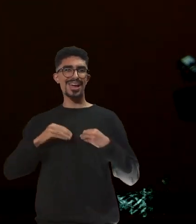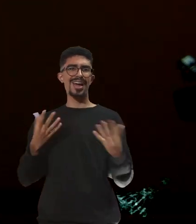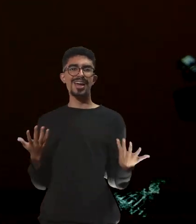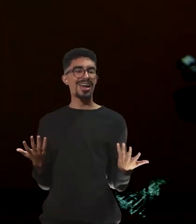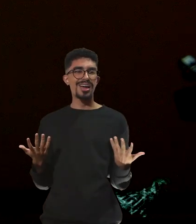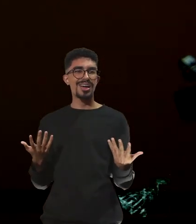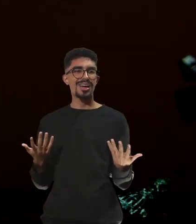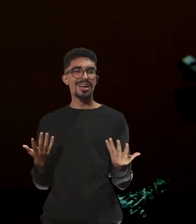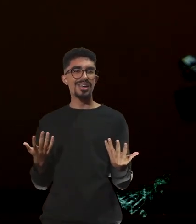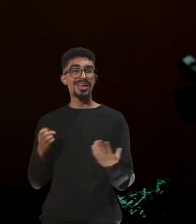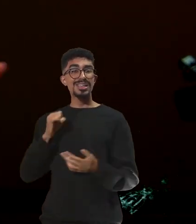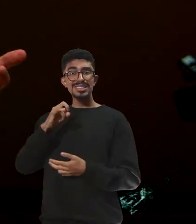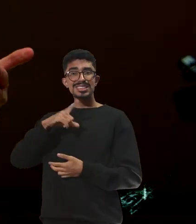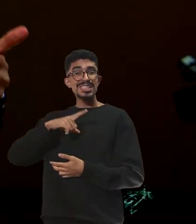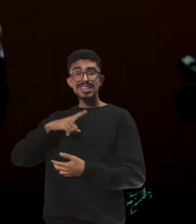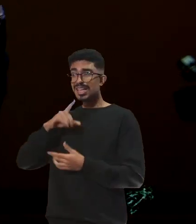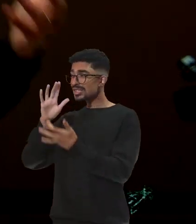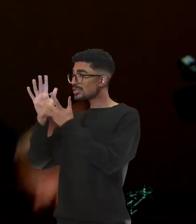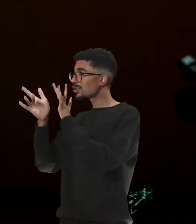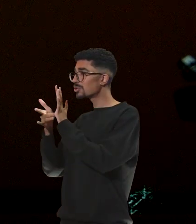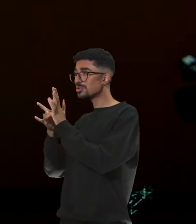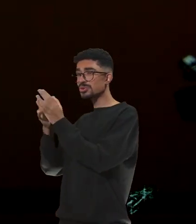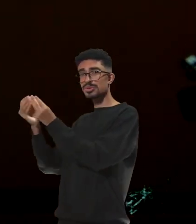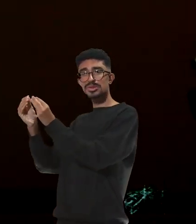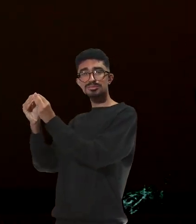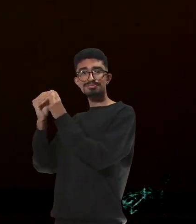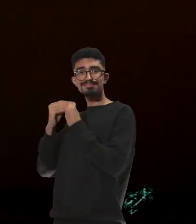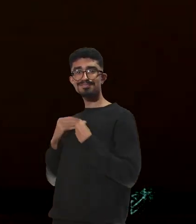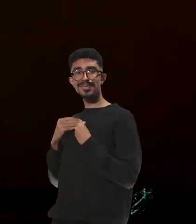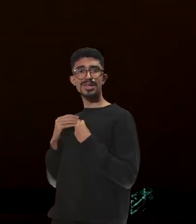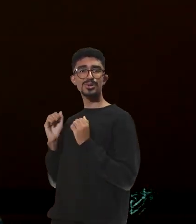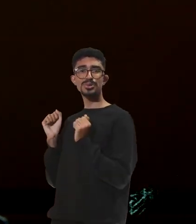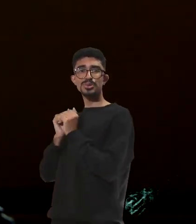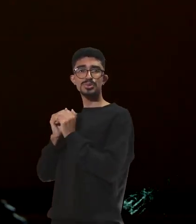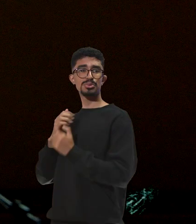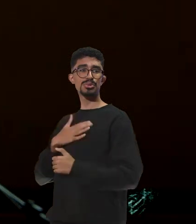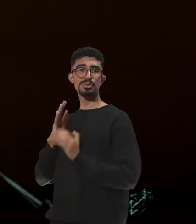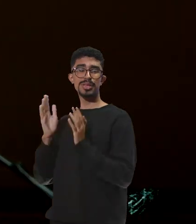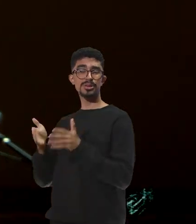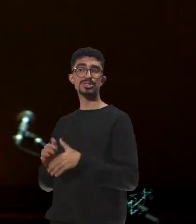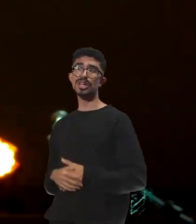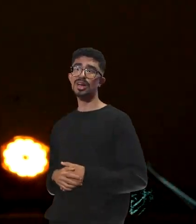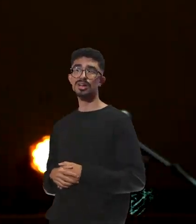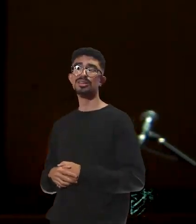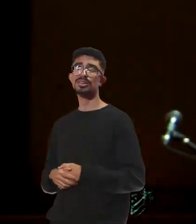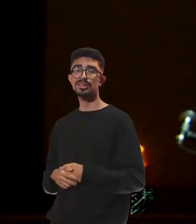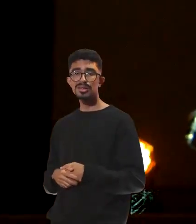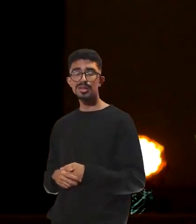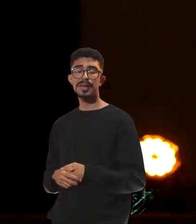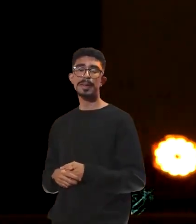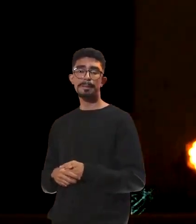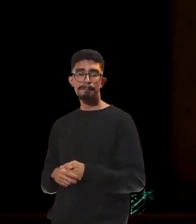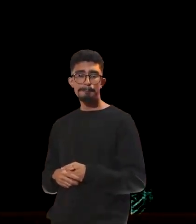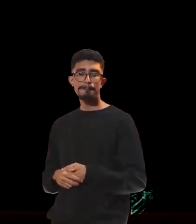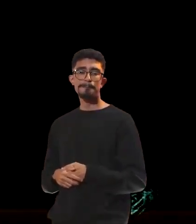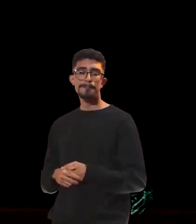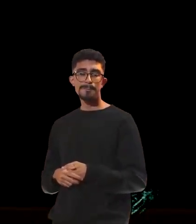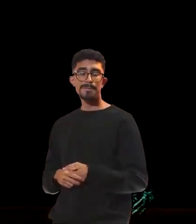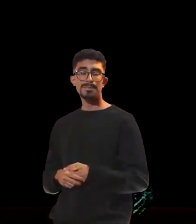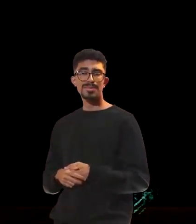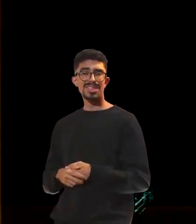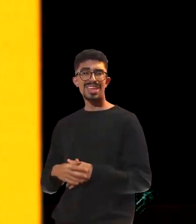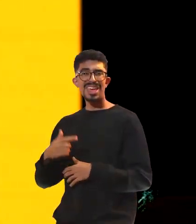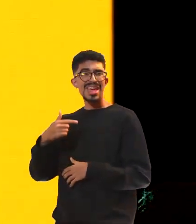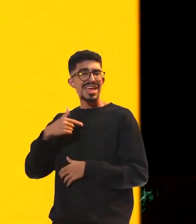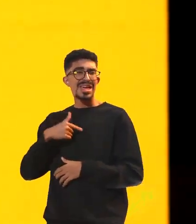vem consequências. A principal delas é ofender o nosso Deus, é perder os planos, perder a bênção, perder a